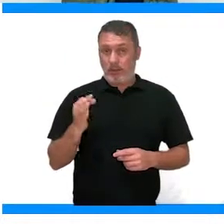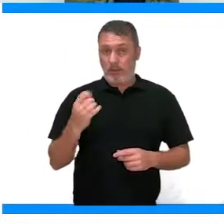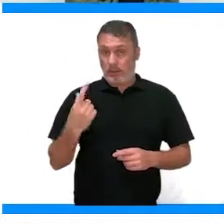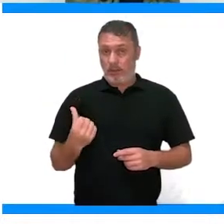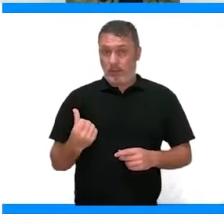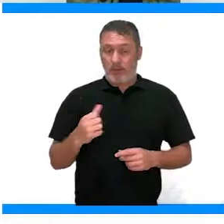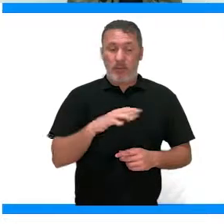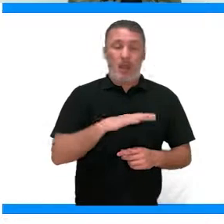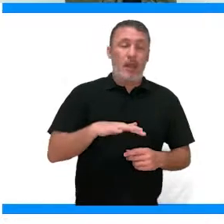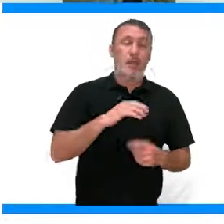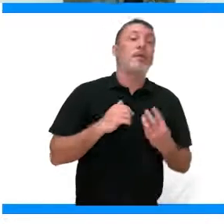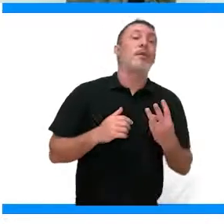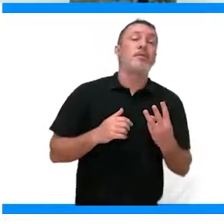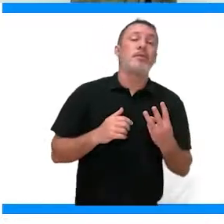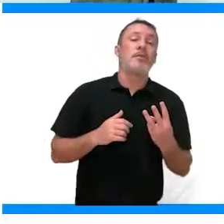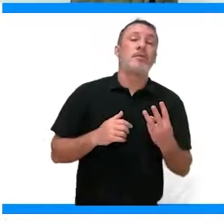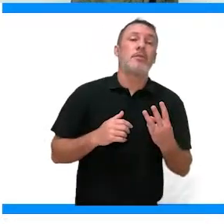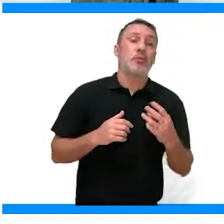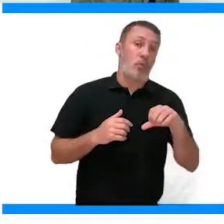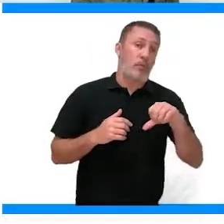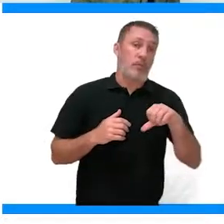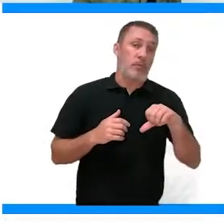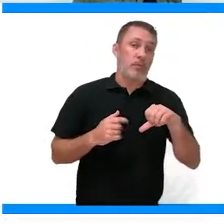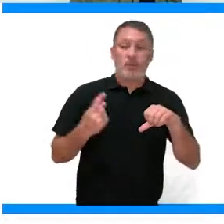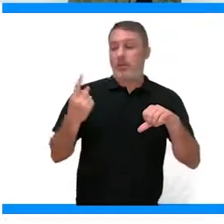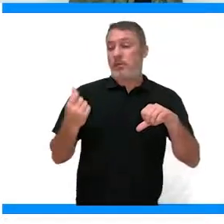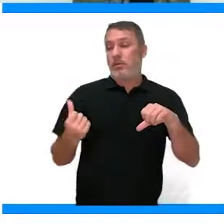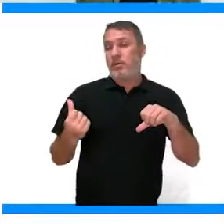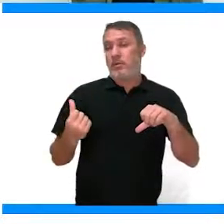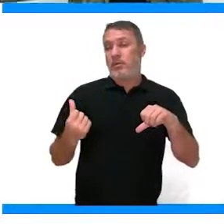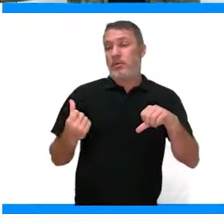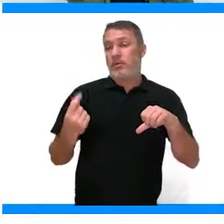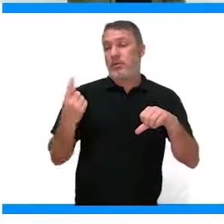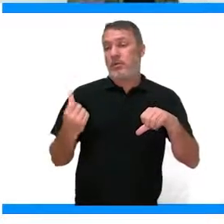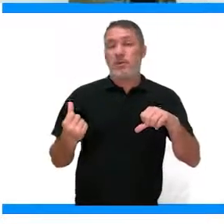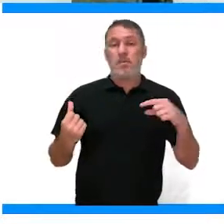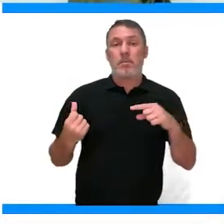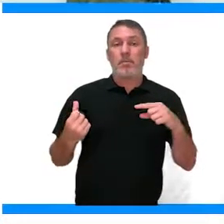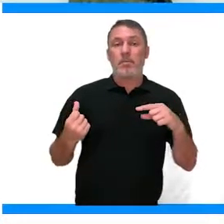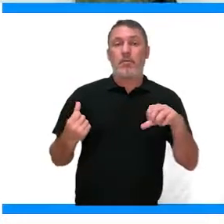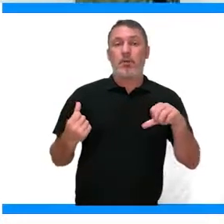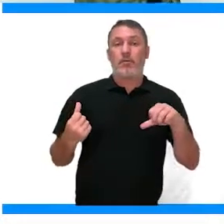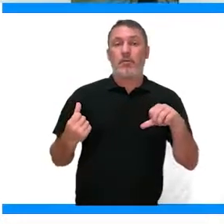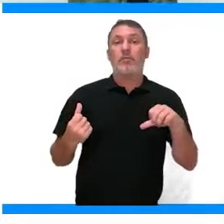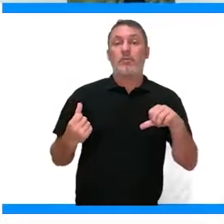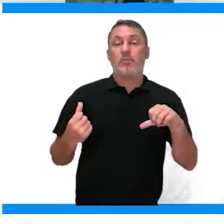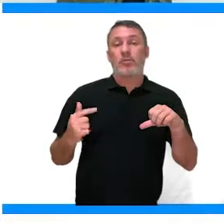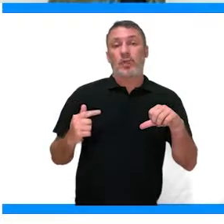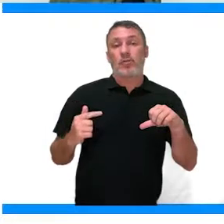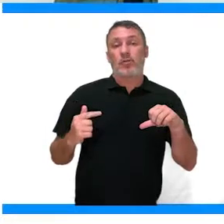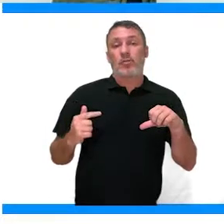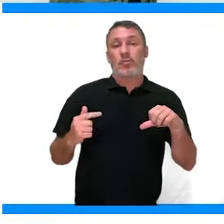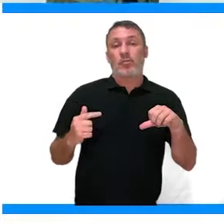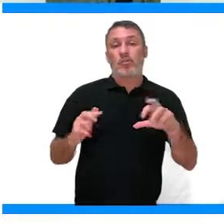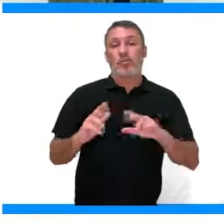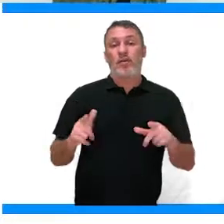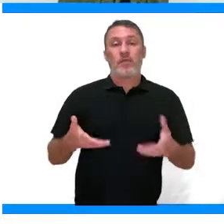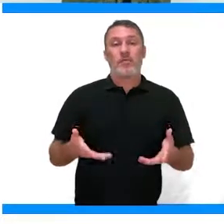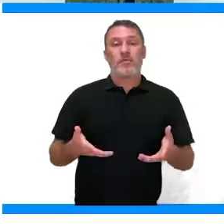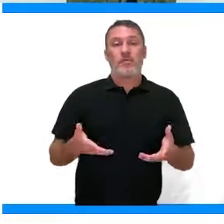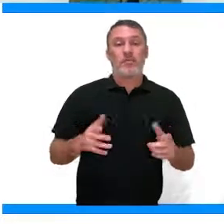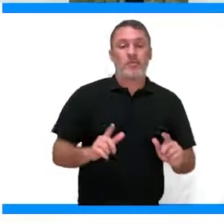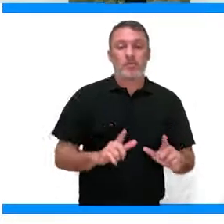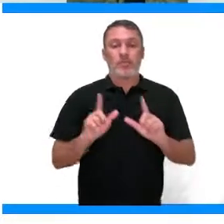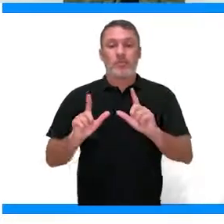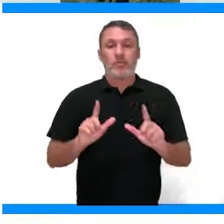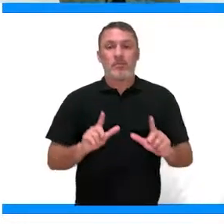4 ao quadrado. A área do 3 é 9. Quanto é que dá 16 menos 9, meu hacker? 7. Beleza,